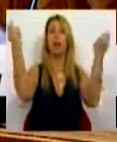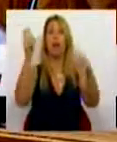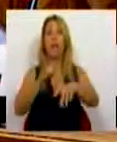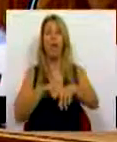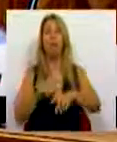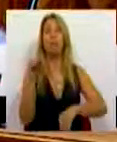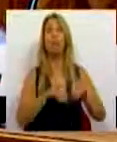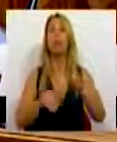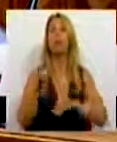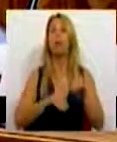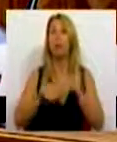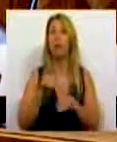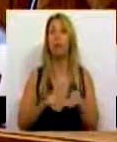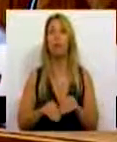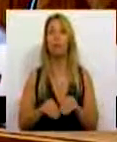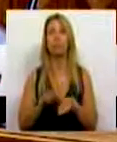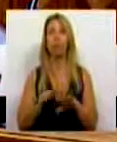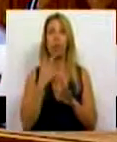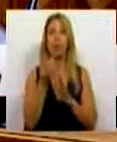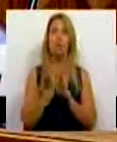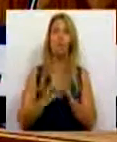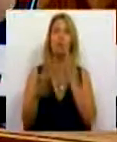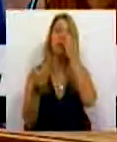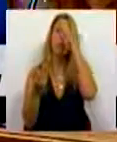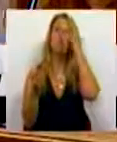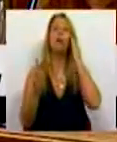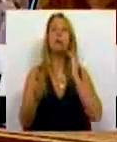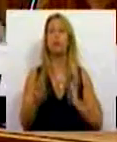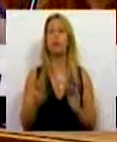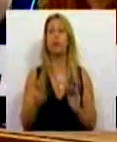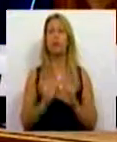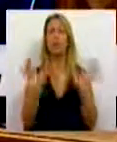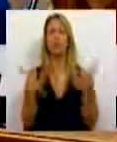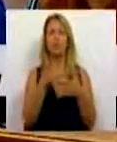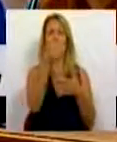legislativas relativamente à devolução da taxa a um site